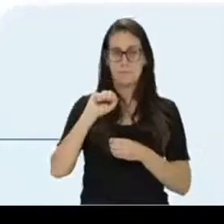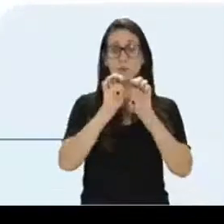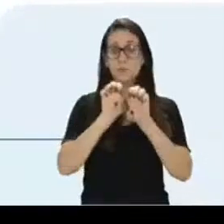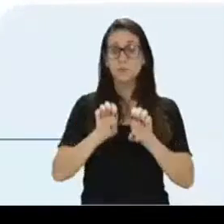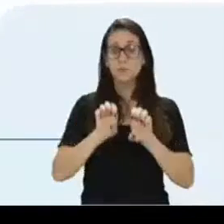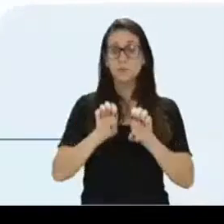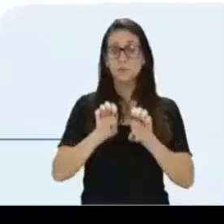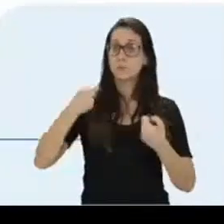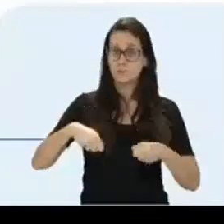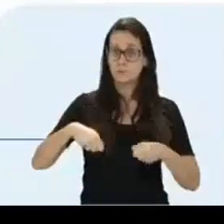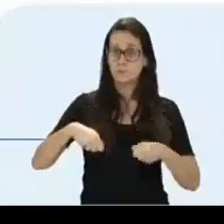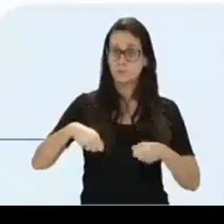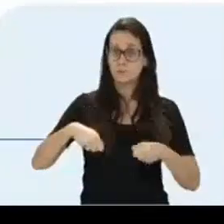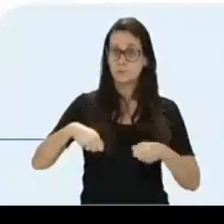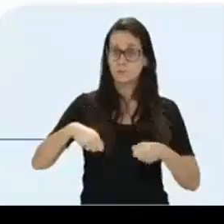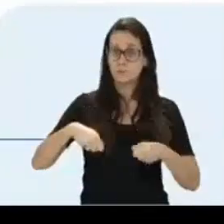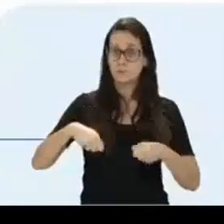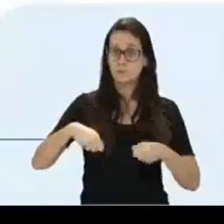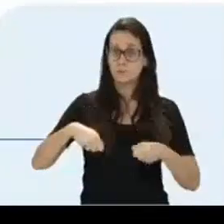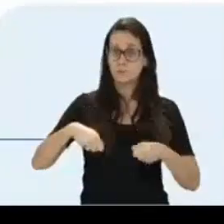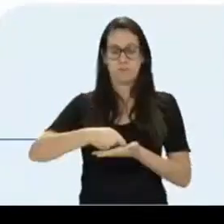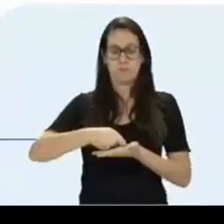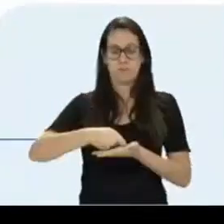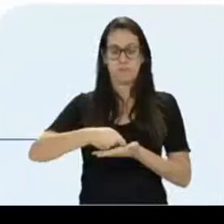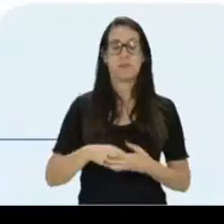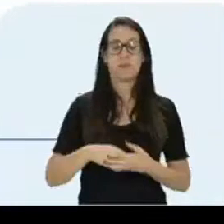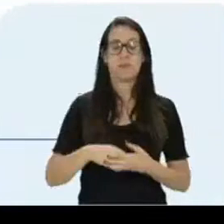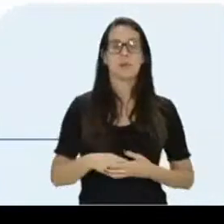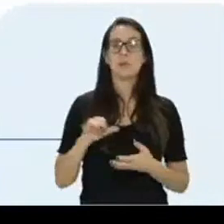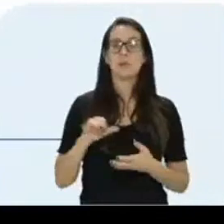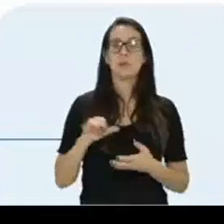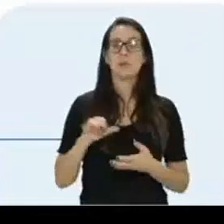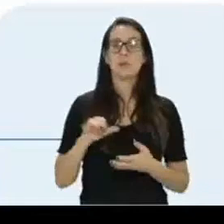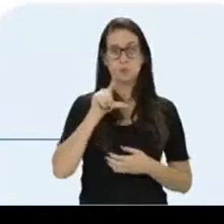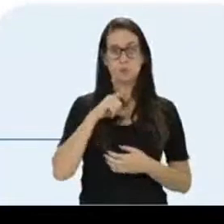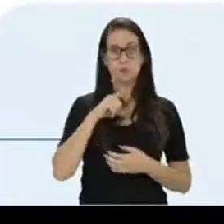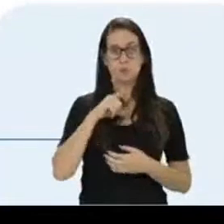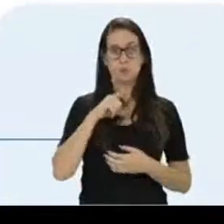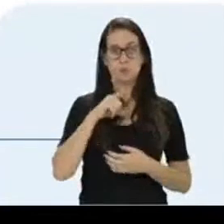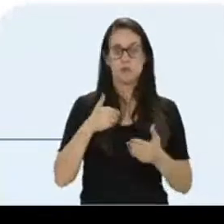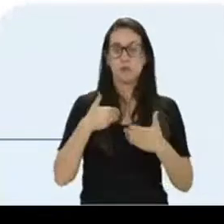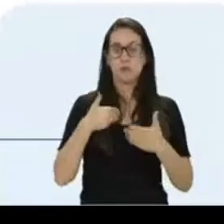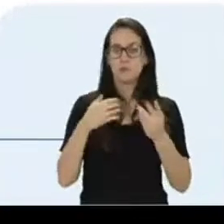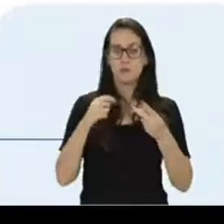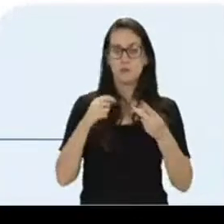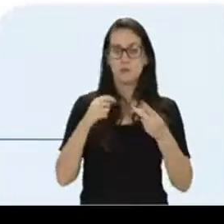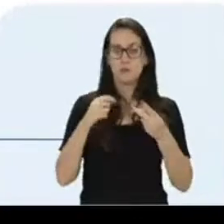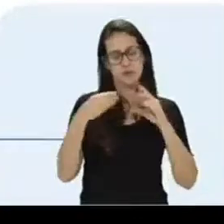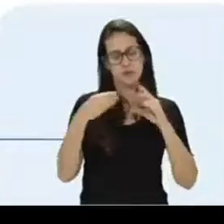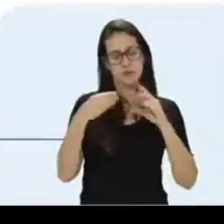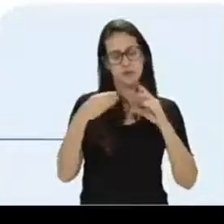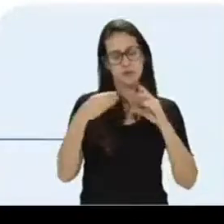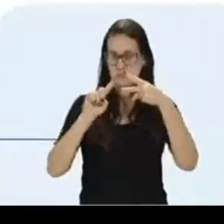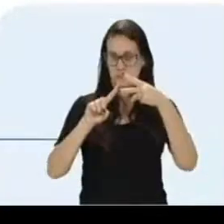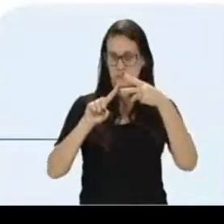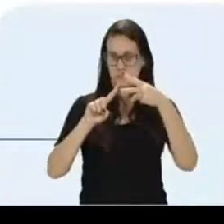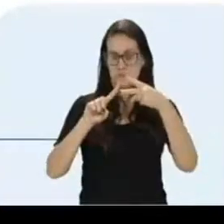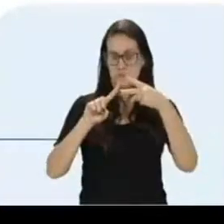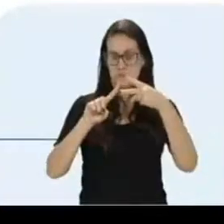E a membrana plasmática, seja ela de uma célula procarionte ou de uma célula eucarionte, ela tem